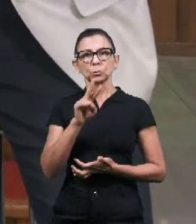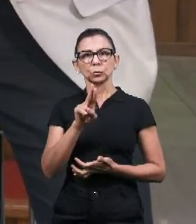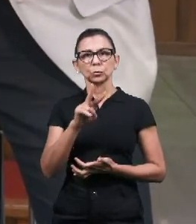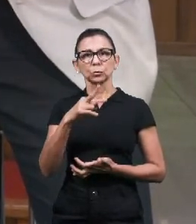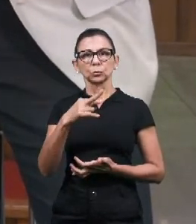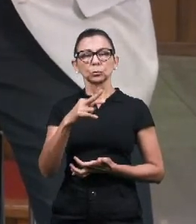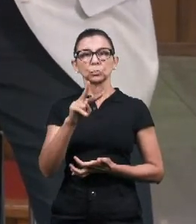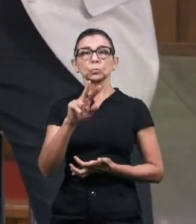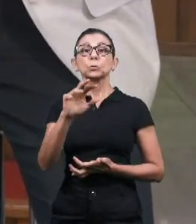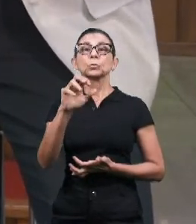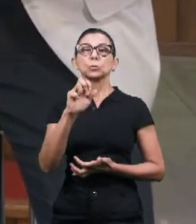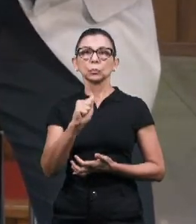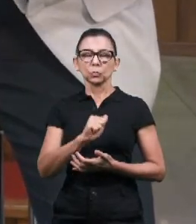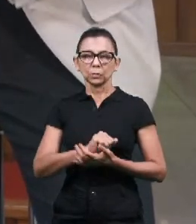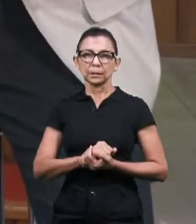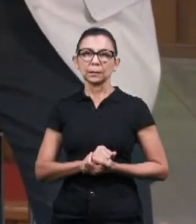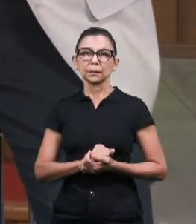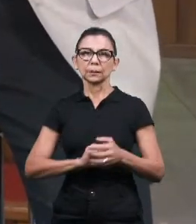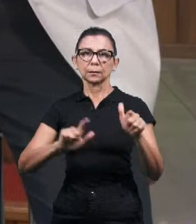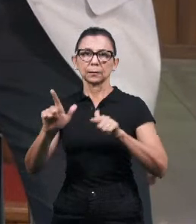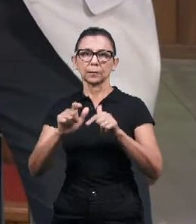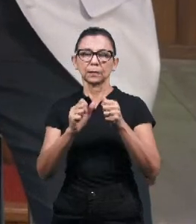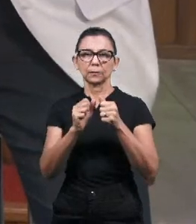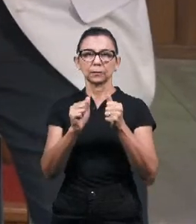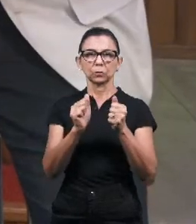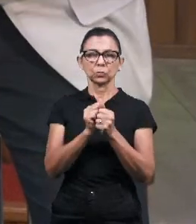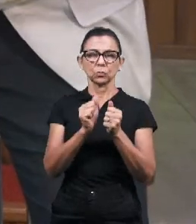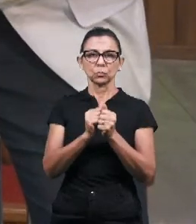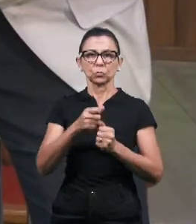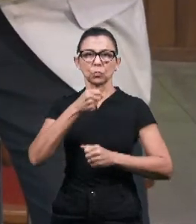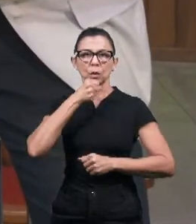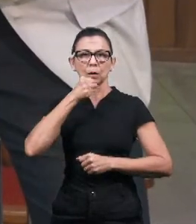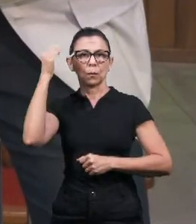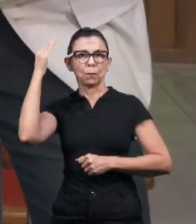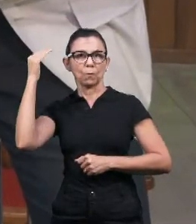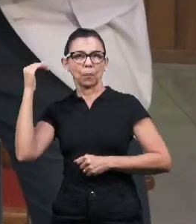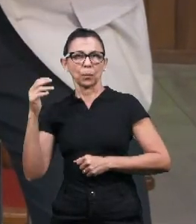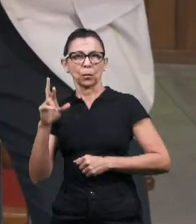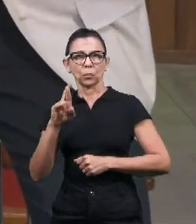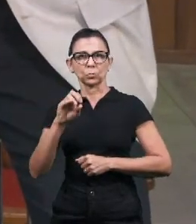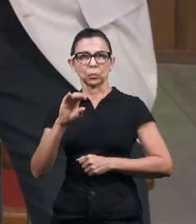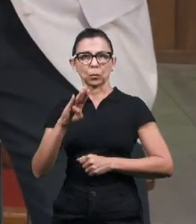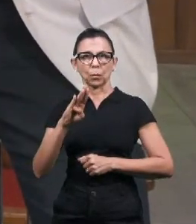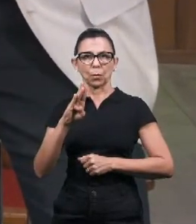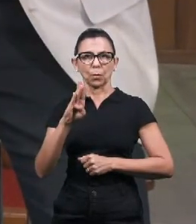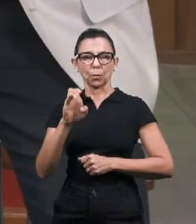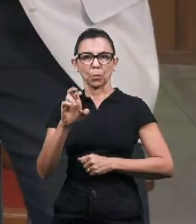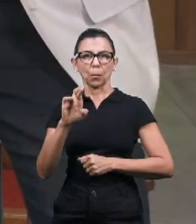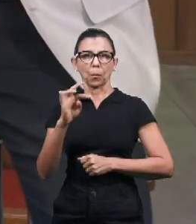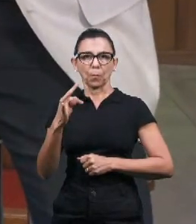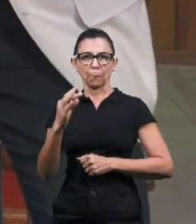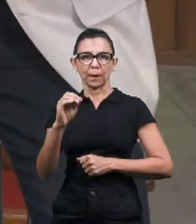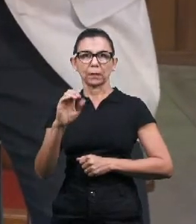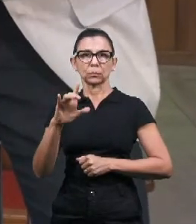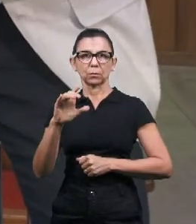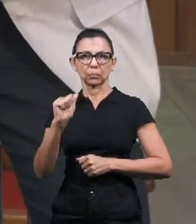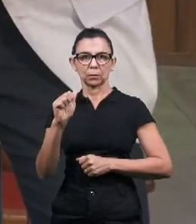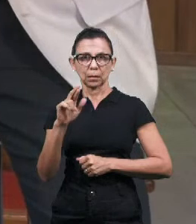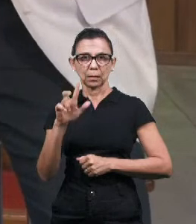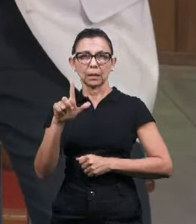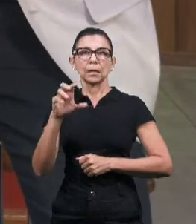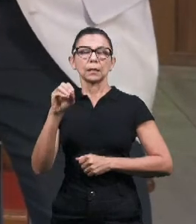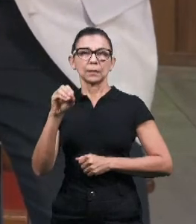o mês de outubro. Tivemos batismos, tivemos mais de 500 unções, ordenações. Tivemos o evento das